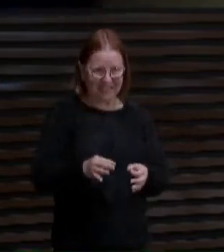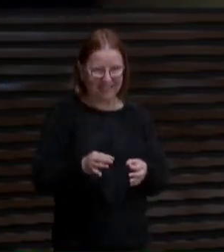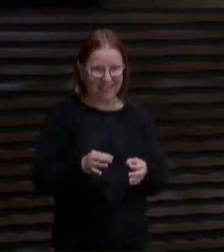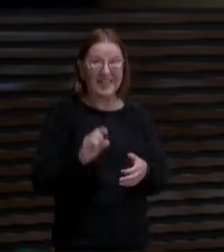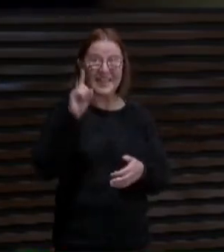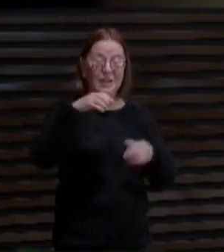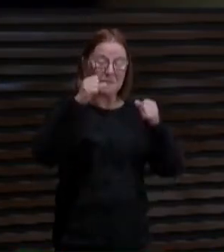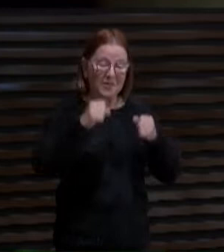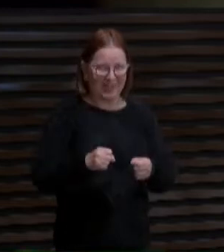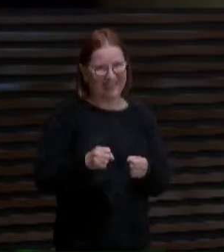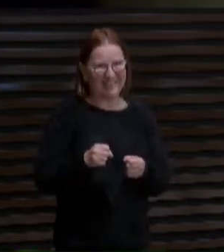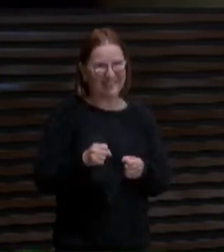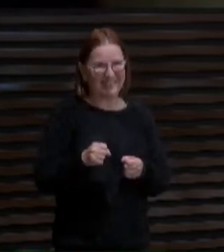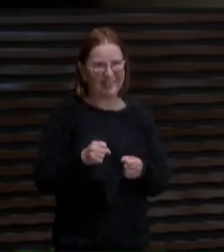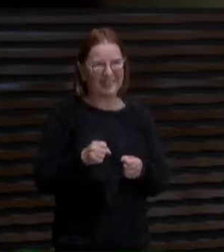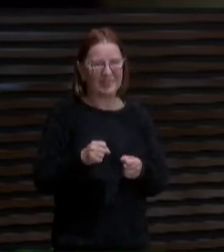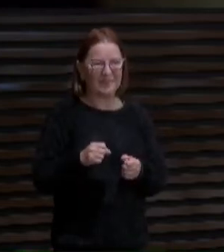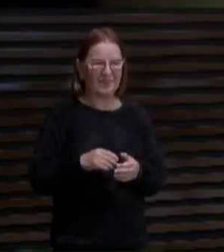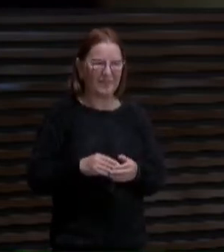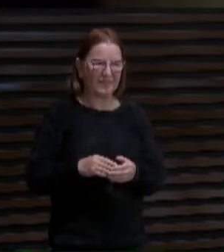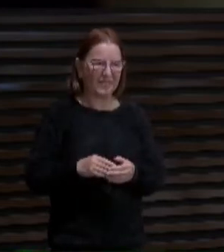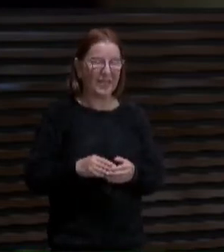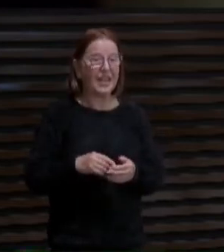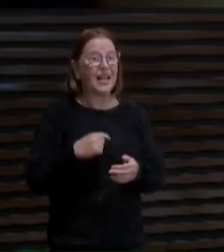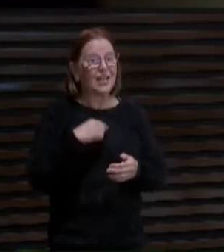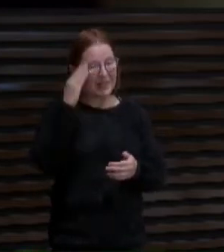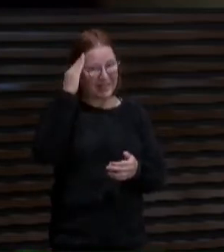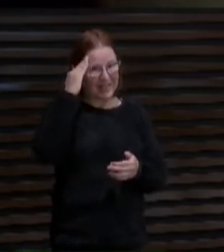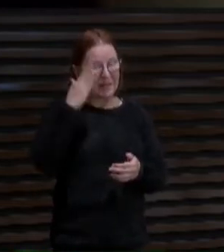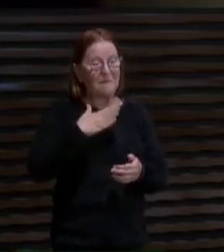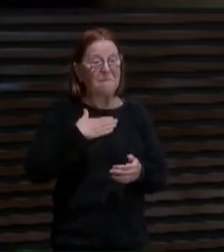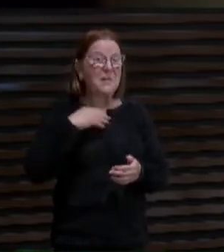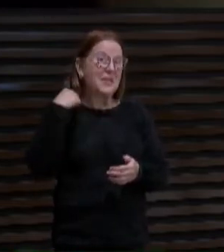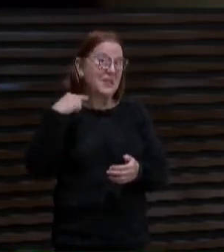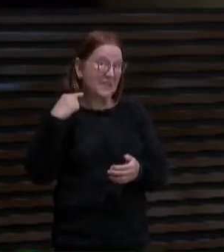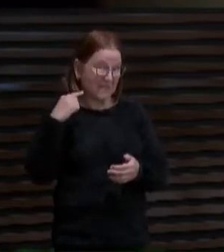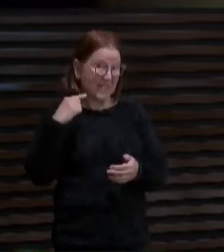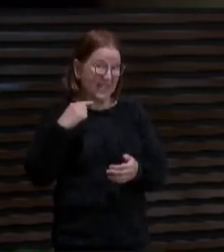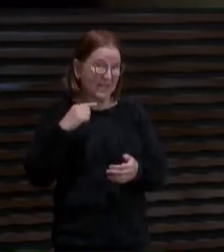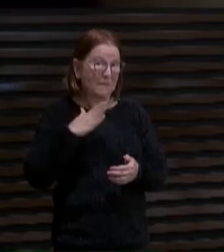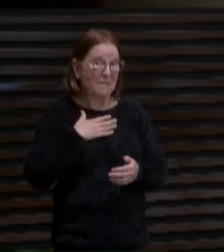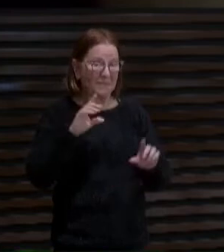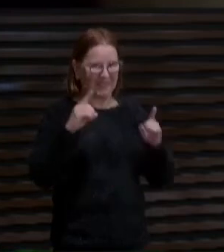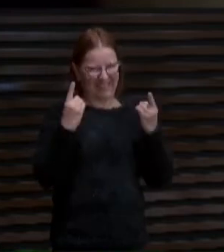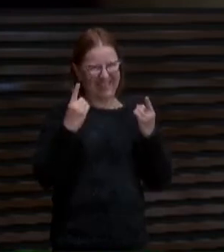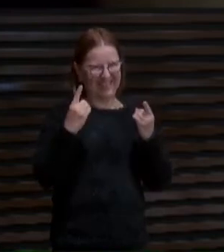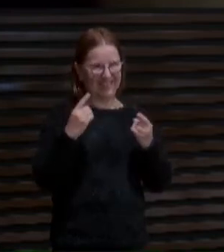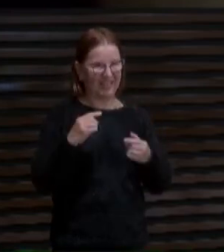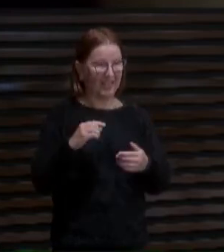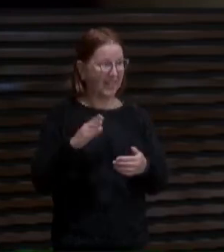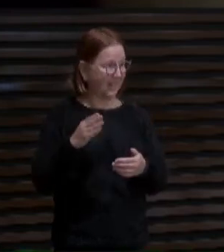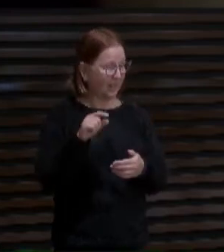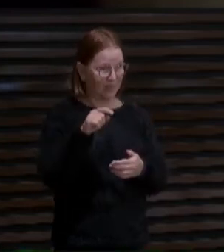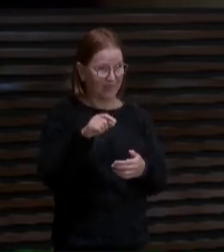vai operar eu sei que o meu advogado vai pegar essa causa para Glória dele aí sabe o que acontece eu fico igual o Márcio ali sentadinho com as